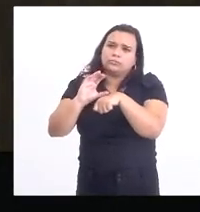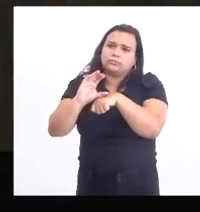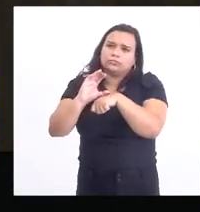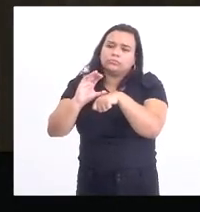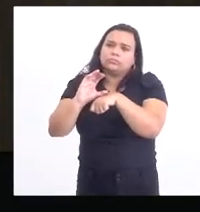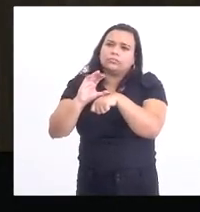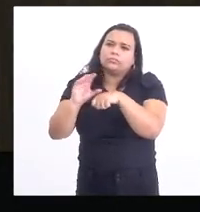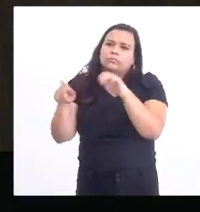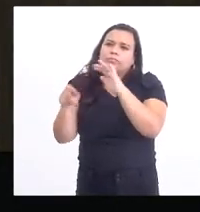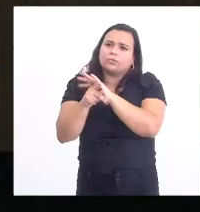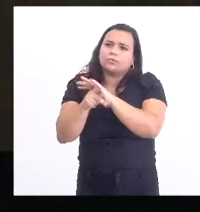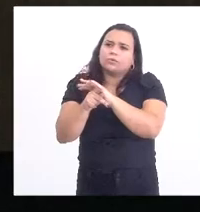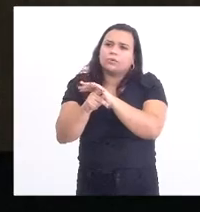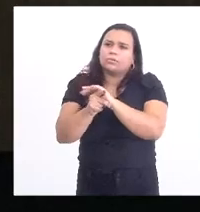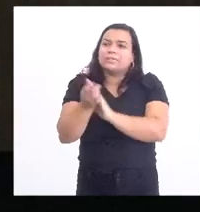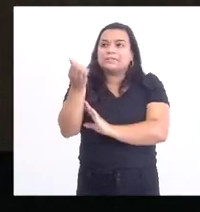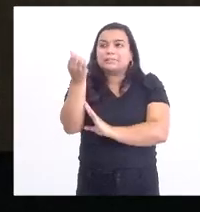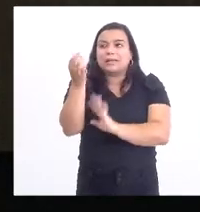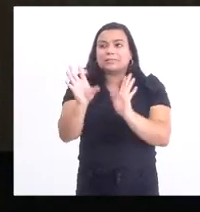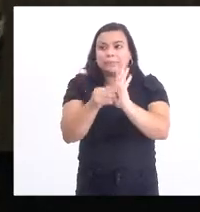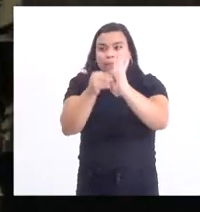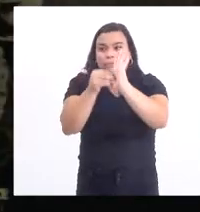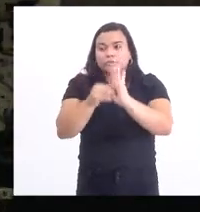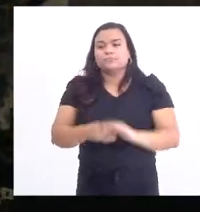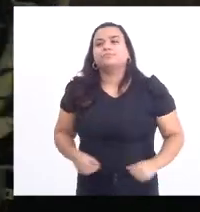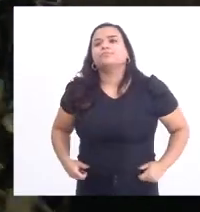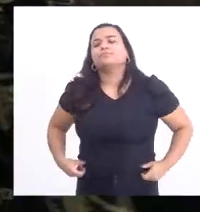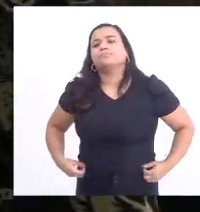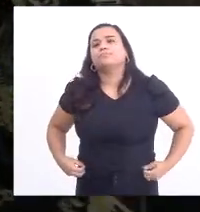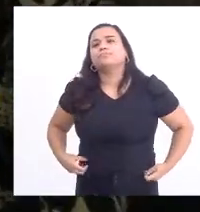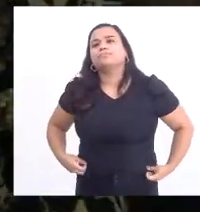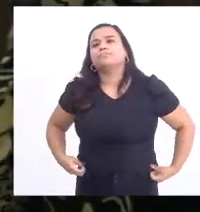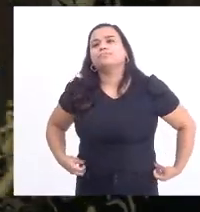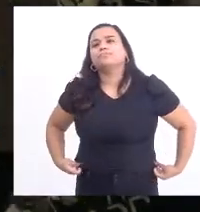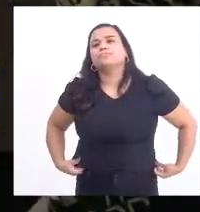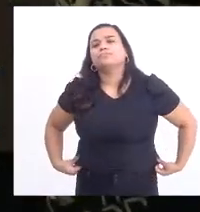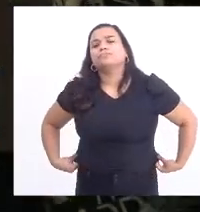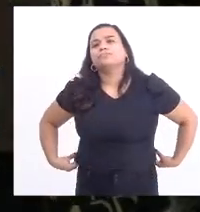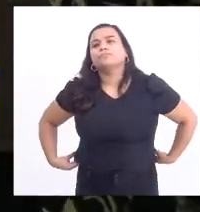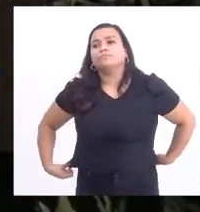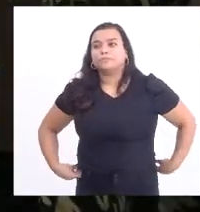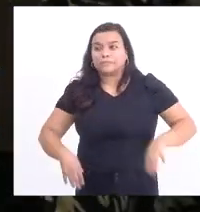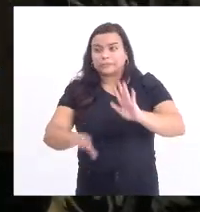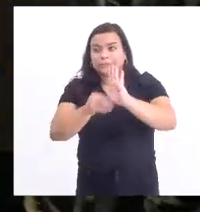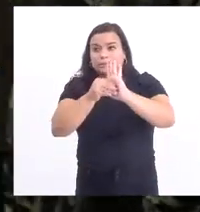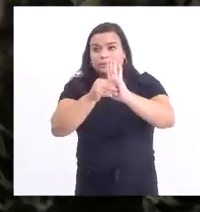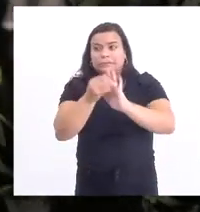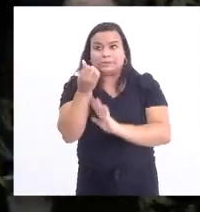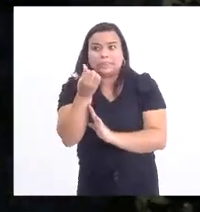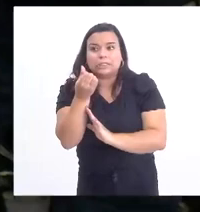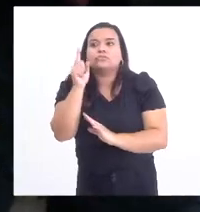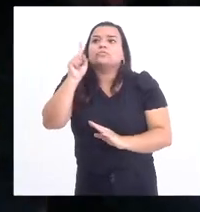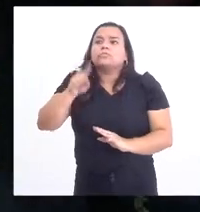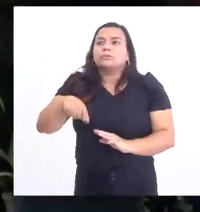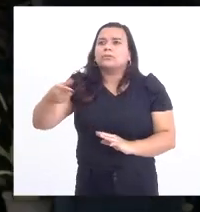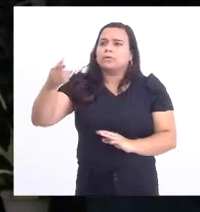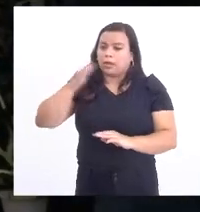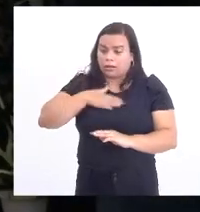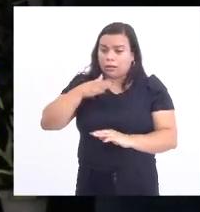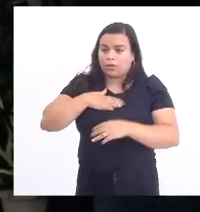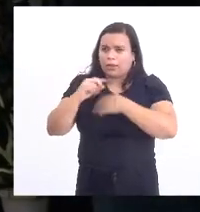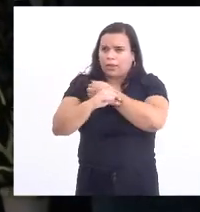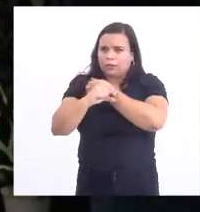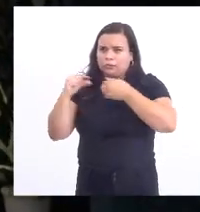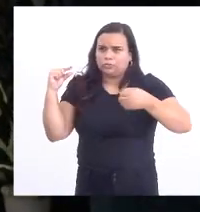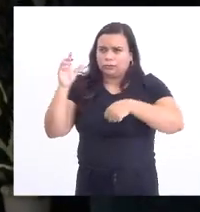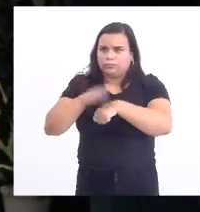Com 6 emendas. A sexta, senhor presidente, era uma emenda de minha autoria